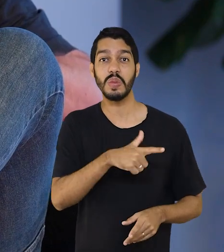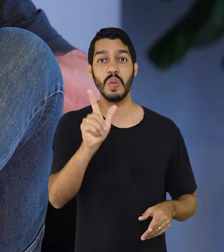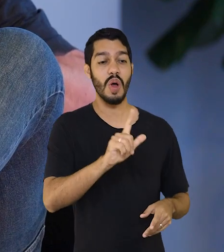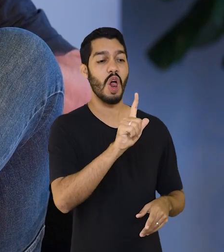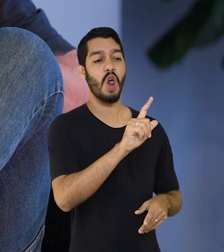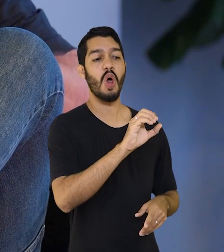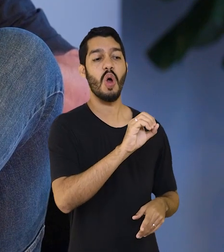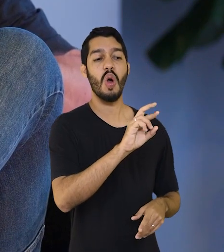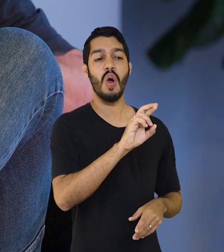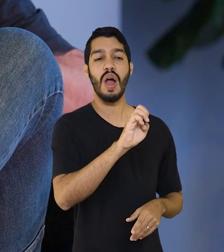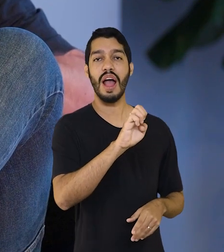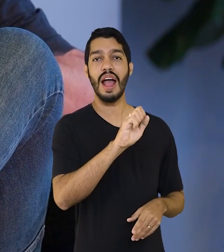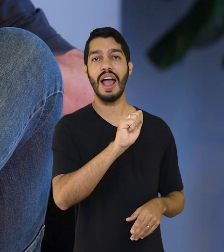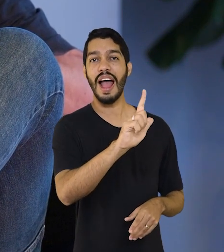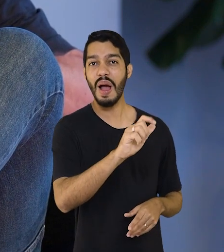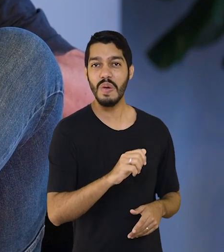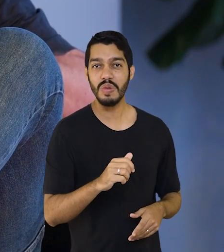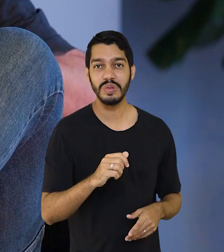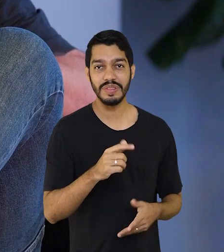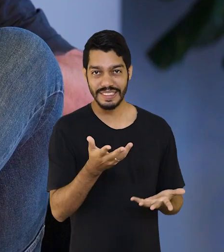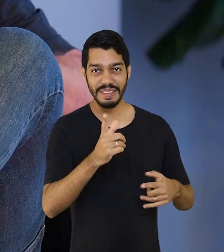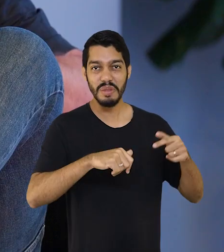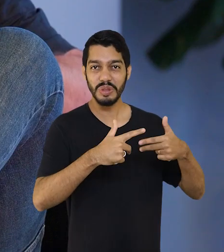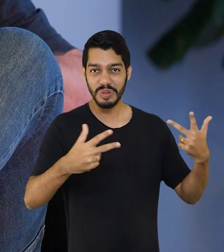que é a L'Oréal. Quem usa os produtos da L'Oréal aqui?